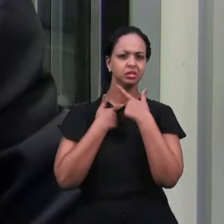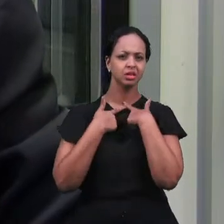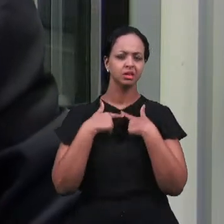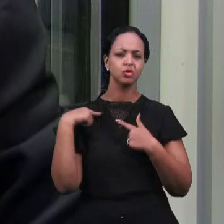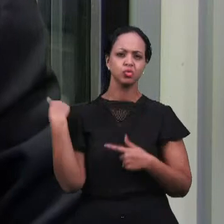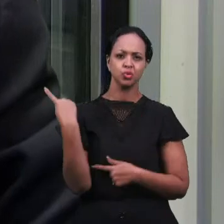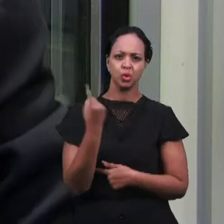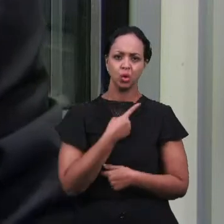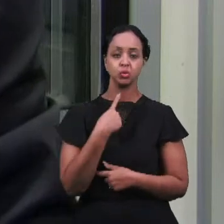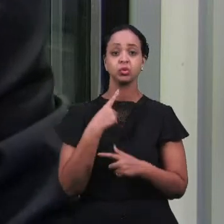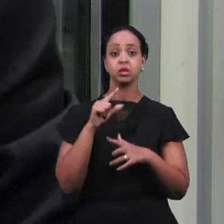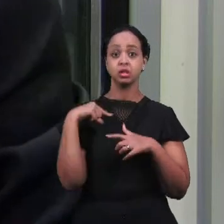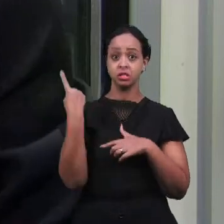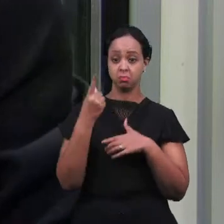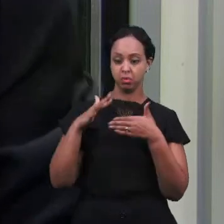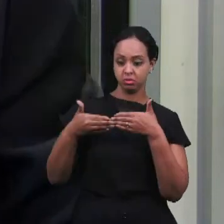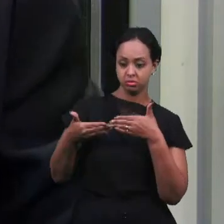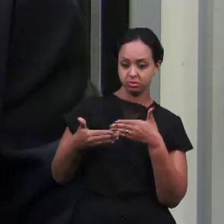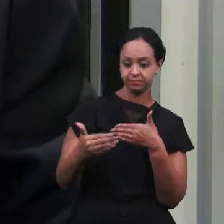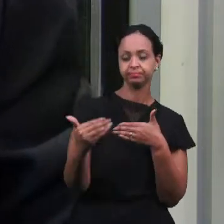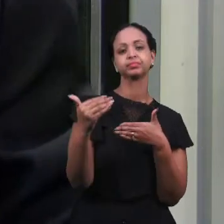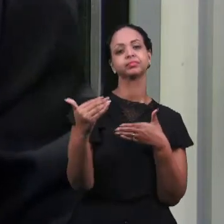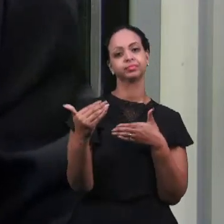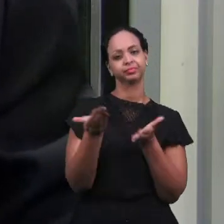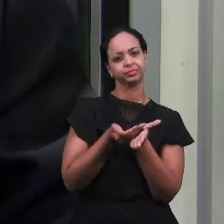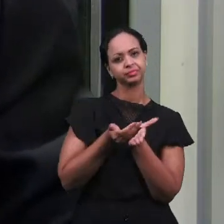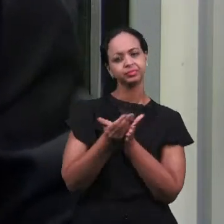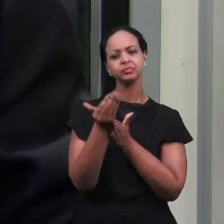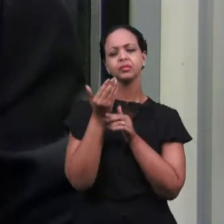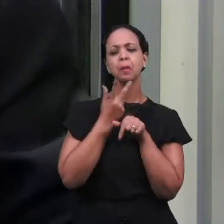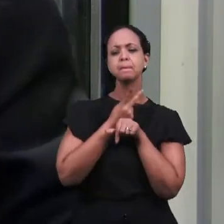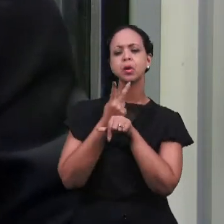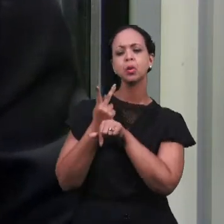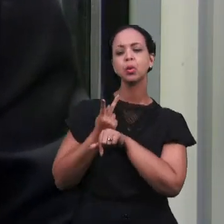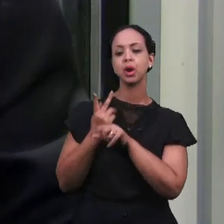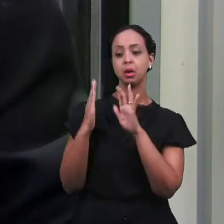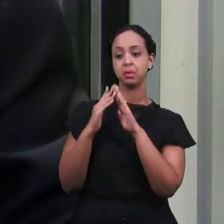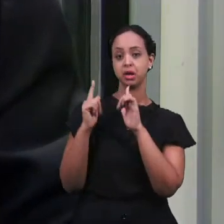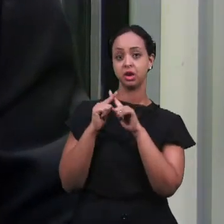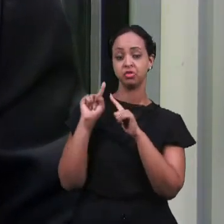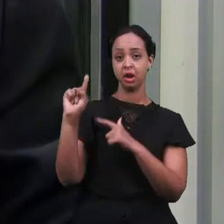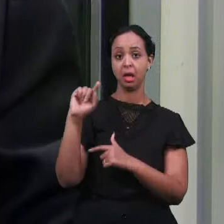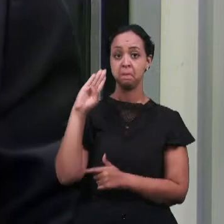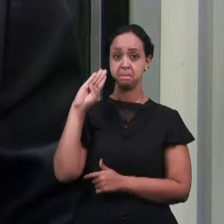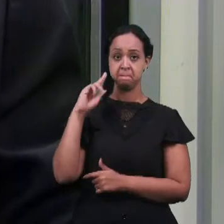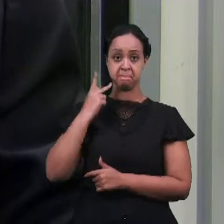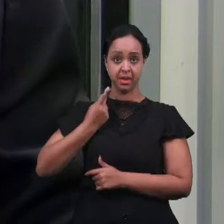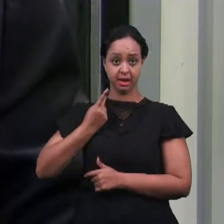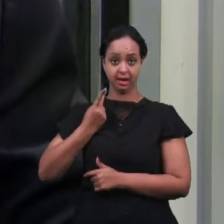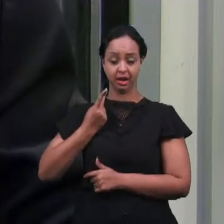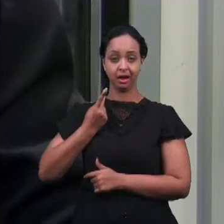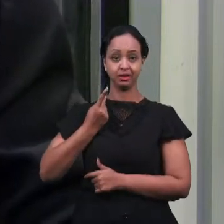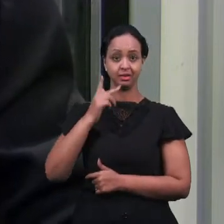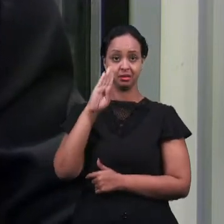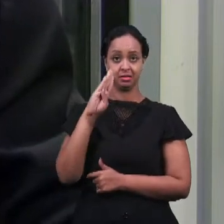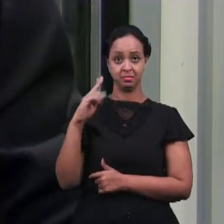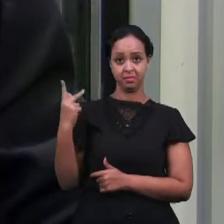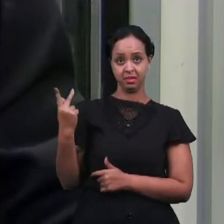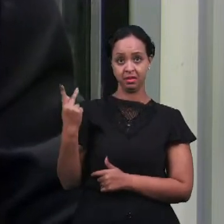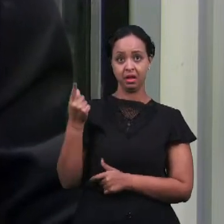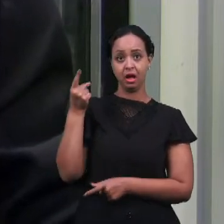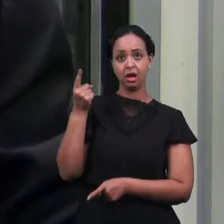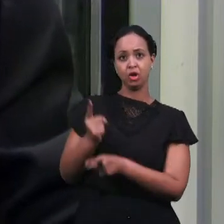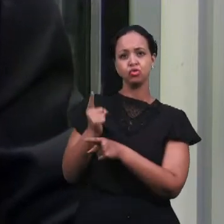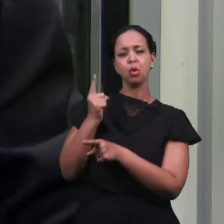E a partir dali nós começamos a procurar uma igreja em Belo Horizonte. E foi nos indicada a igreja